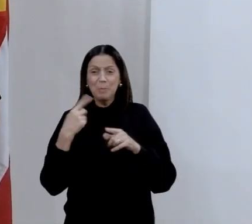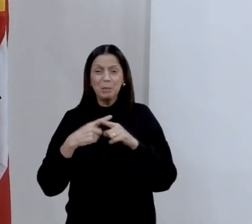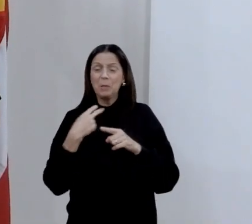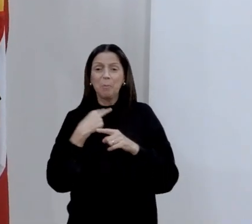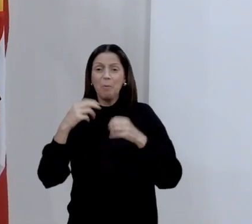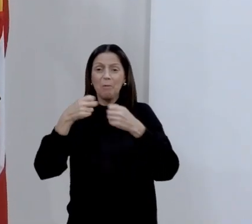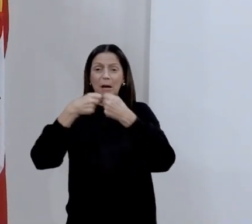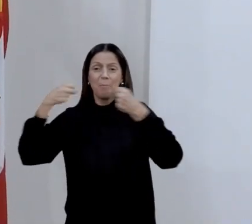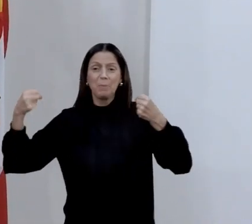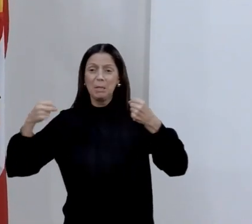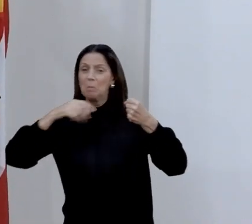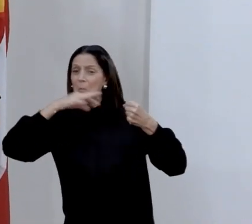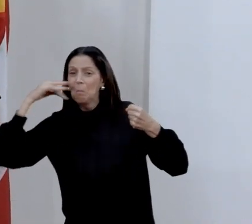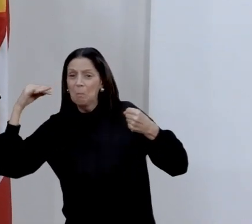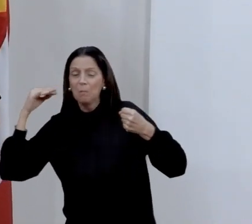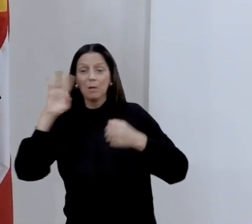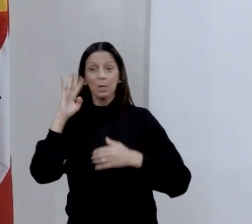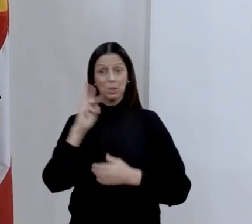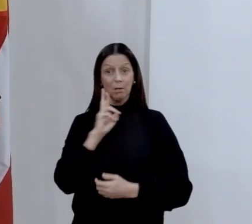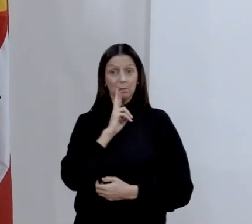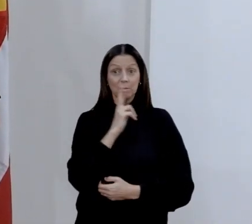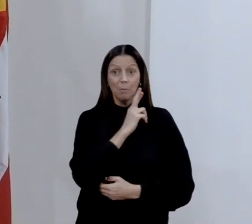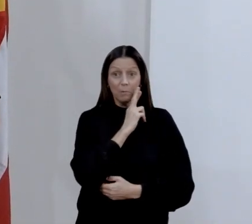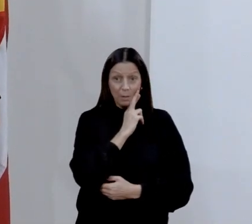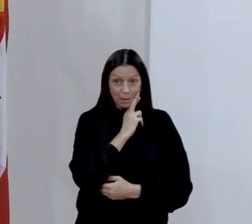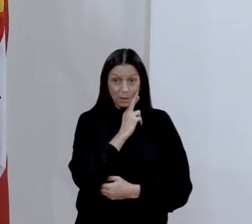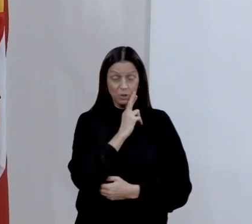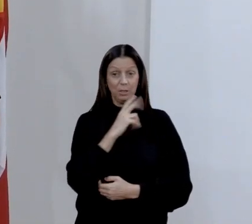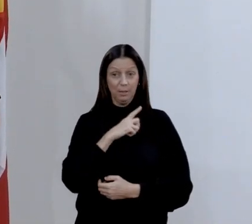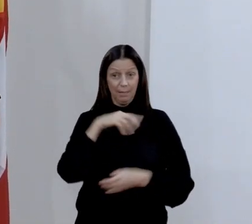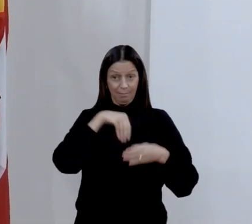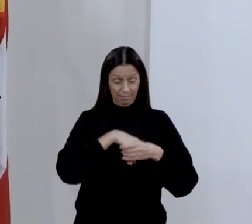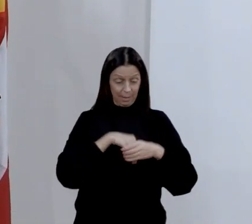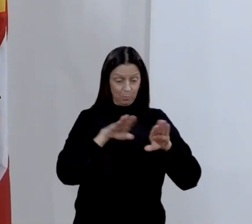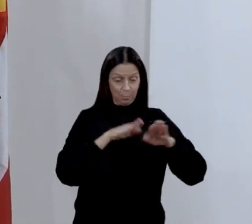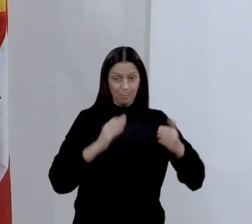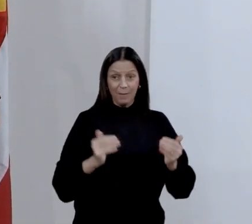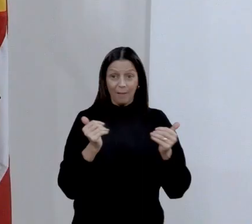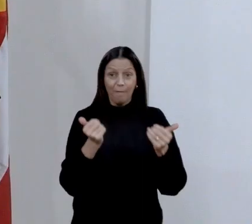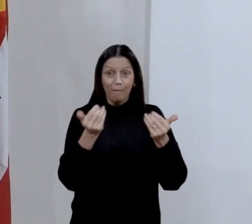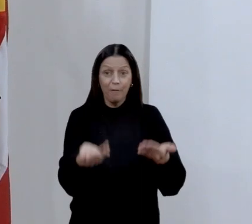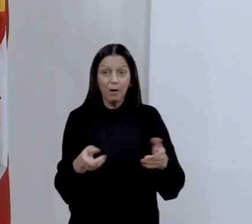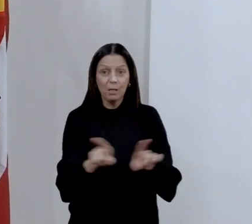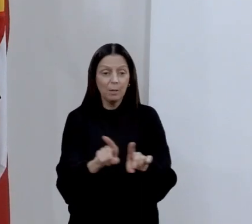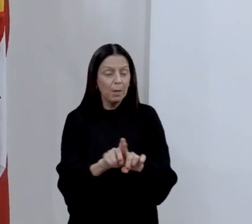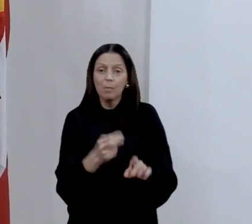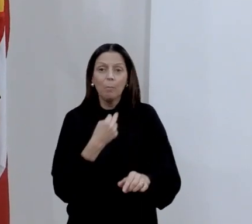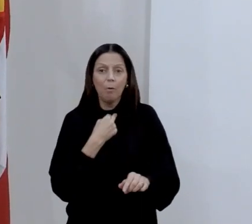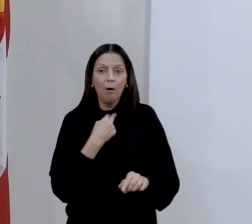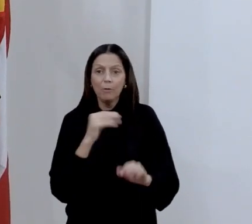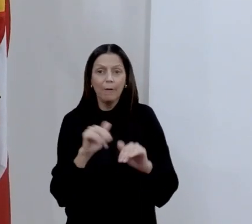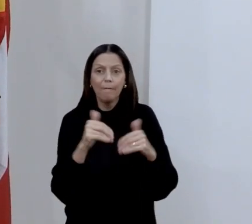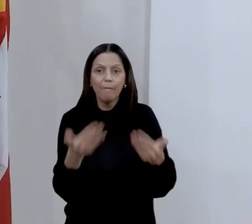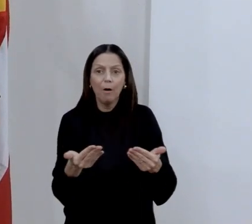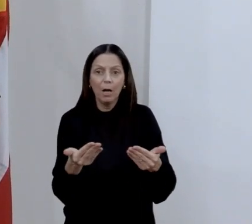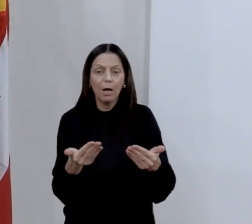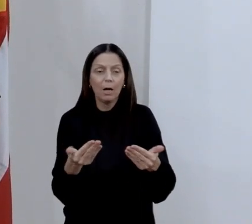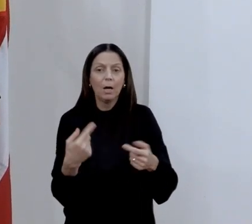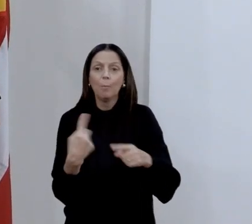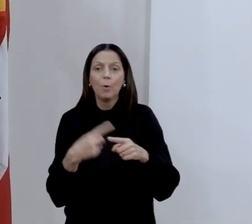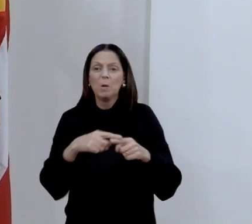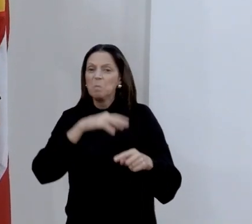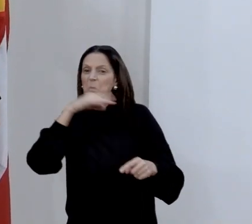que recolher as mesas do seu restaurante, da sua lanchonete, por causa do odor da estação de tratamento do